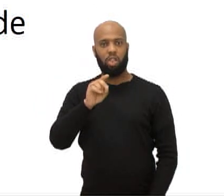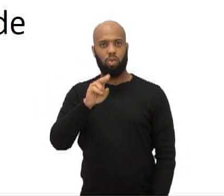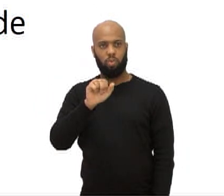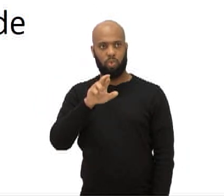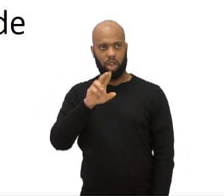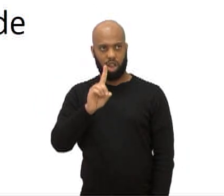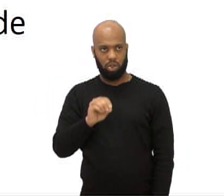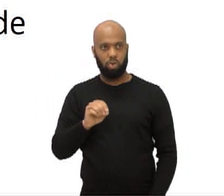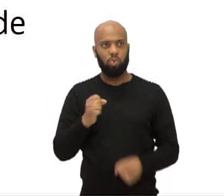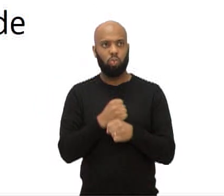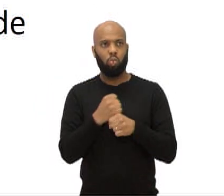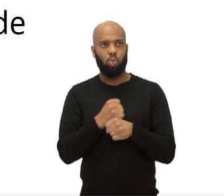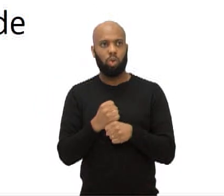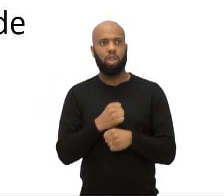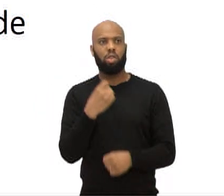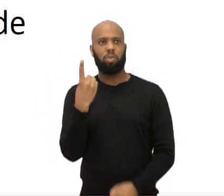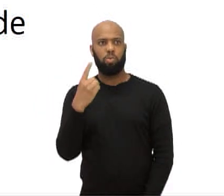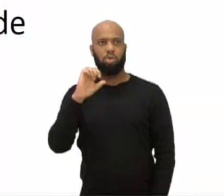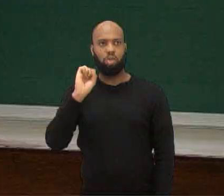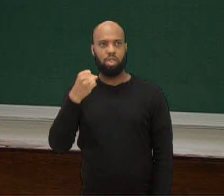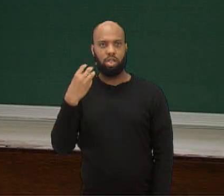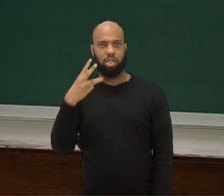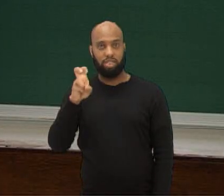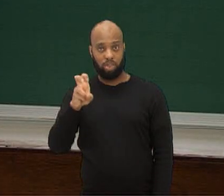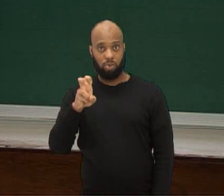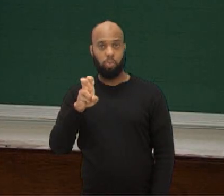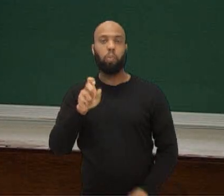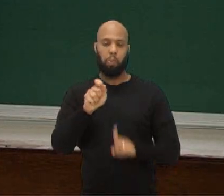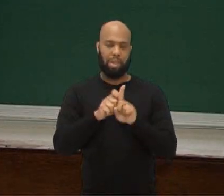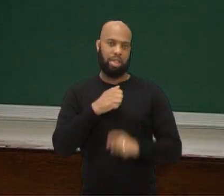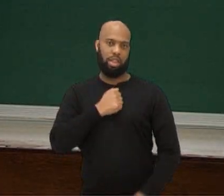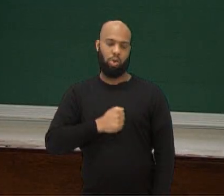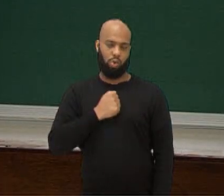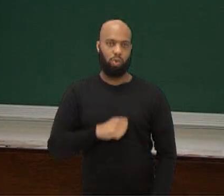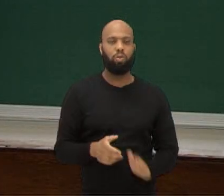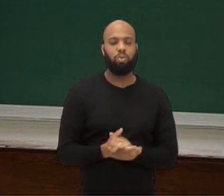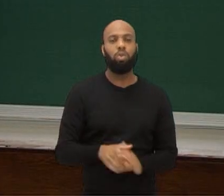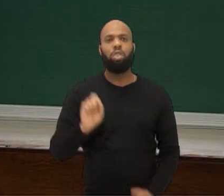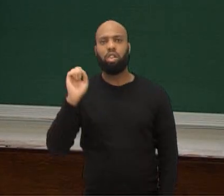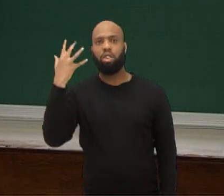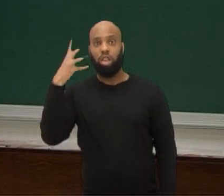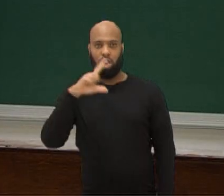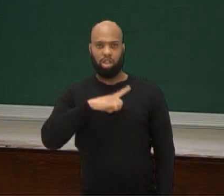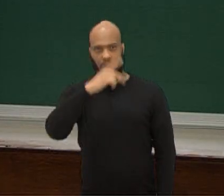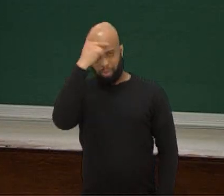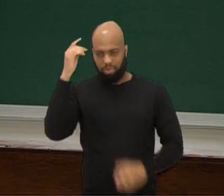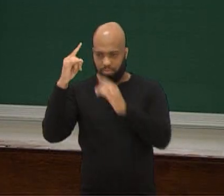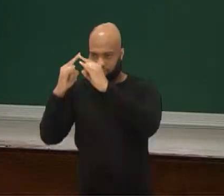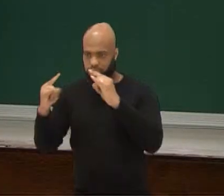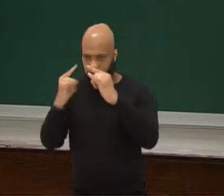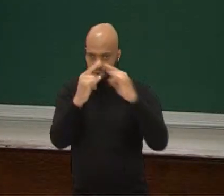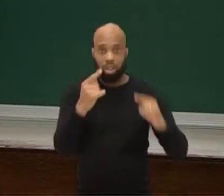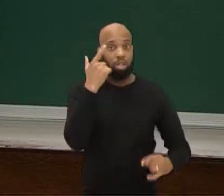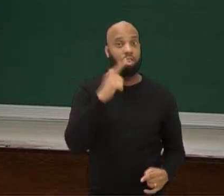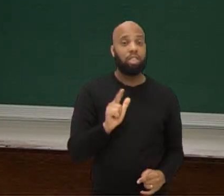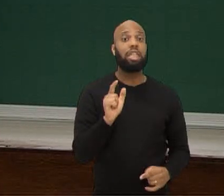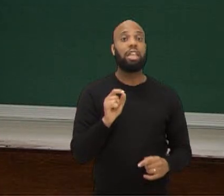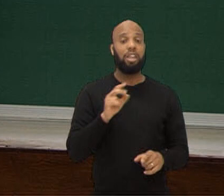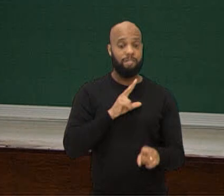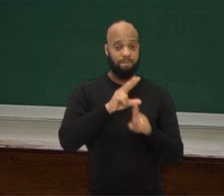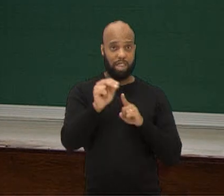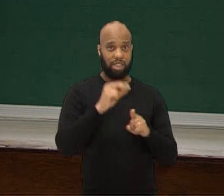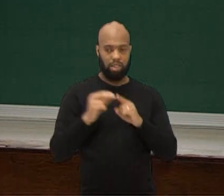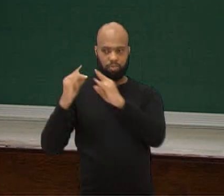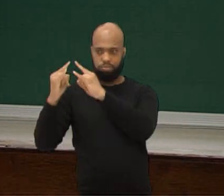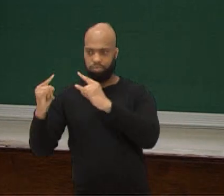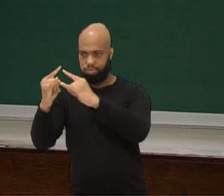de 1865. O que vai acontecer? Os cabanos vão vencer, ou seja, vão chegar